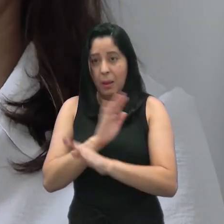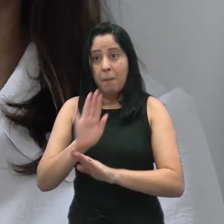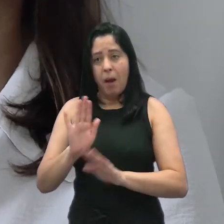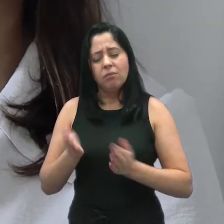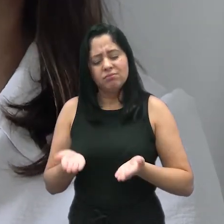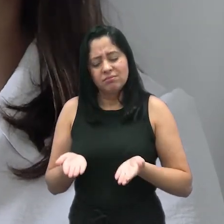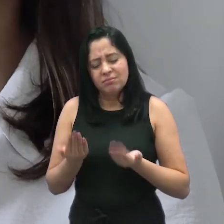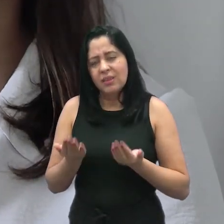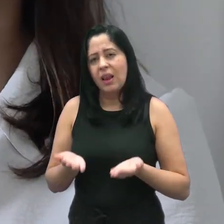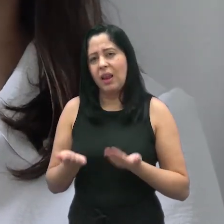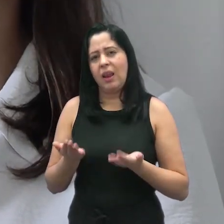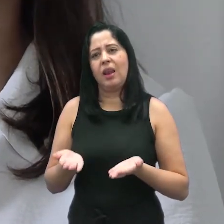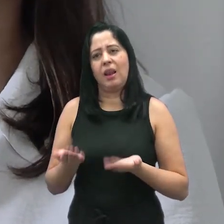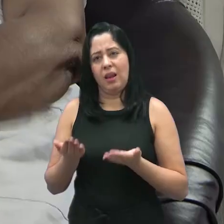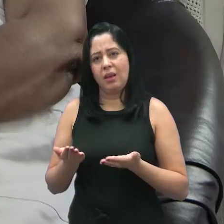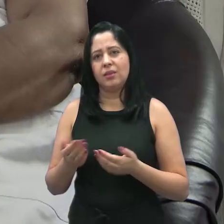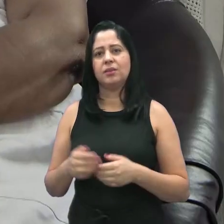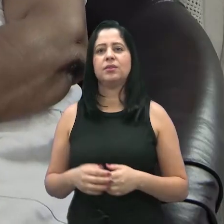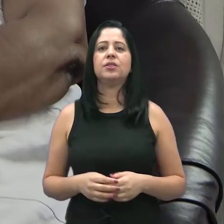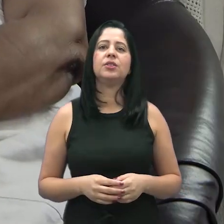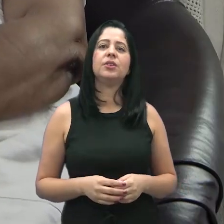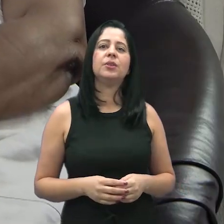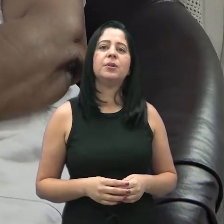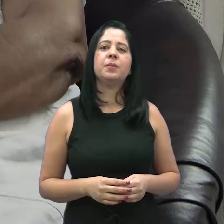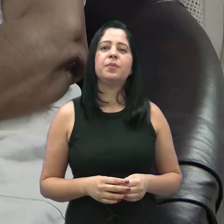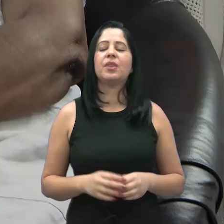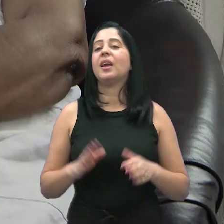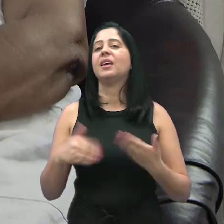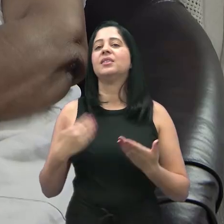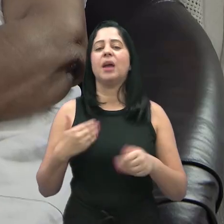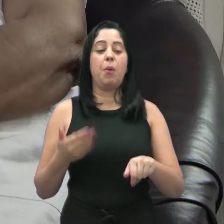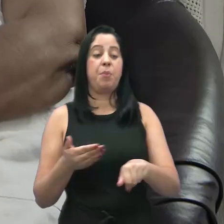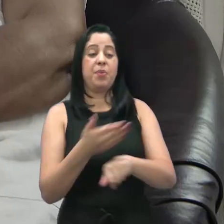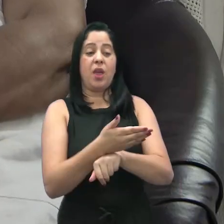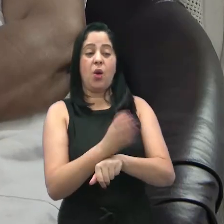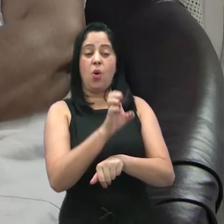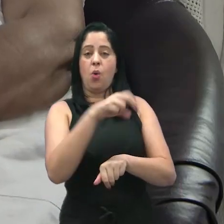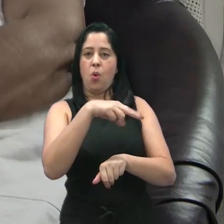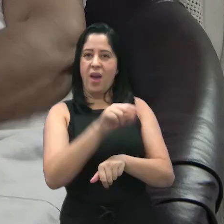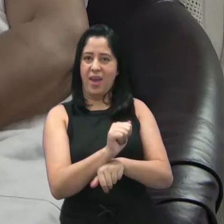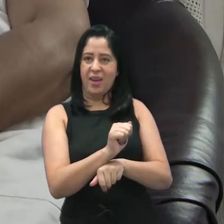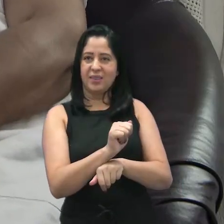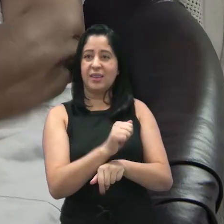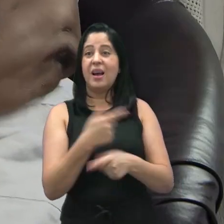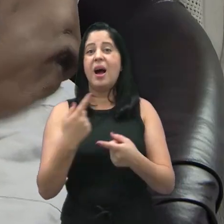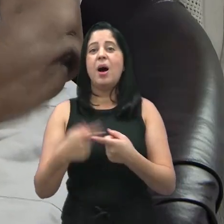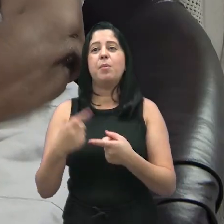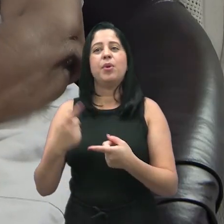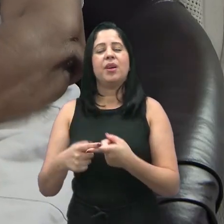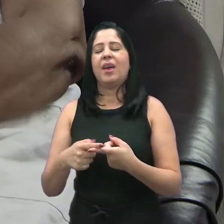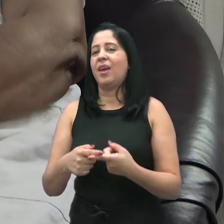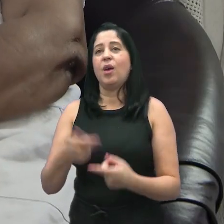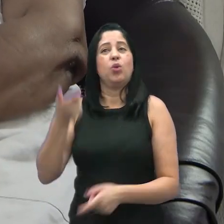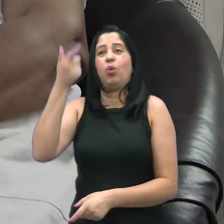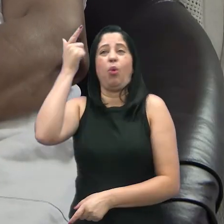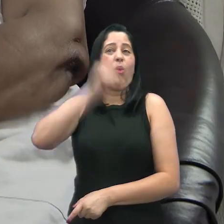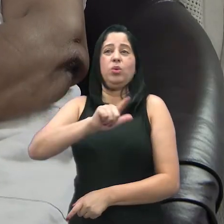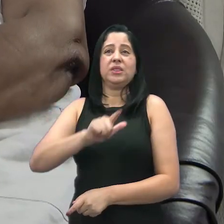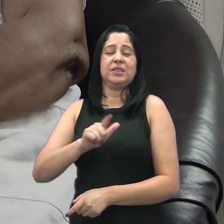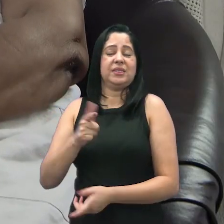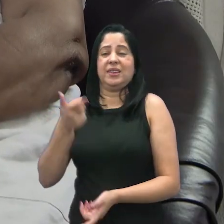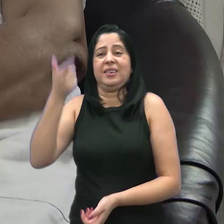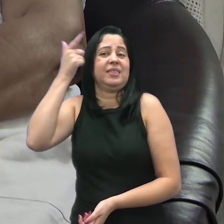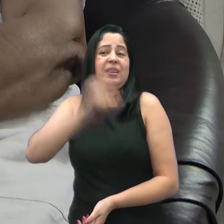leve, não tão dolorido. Eu procurei o Ena porque estava muito difícil trabalhar com luto,